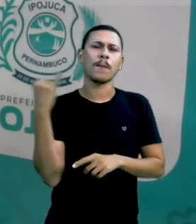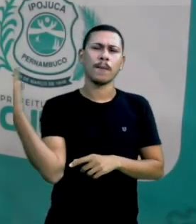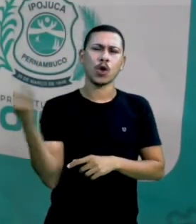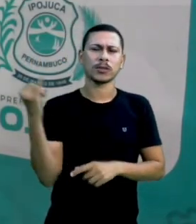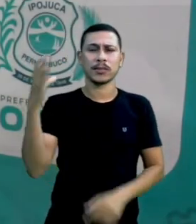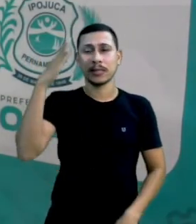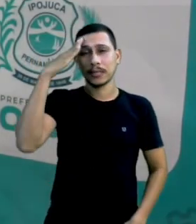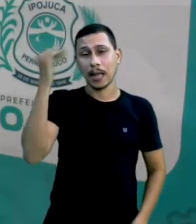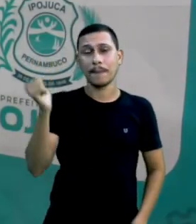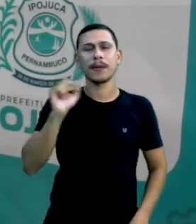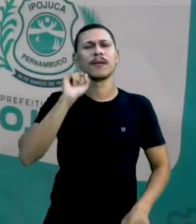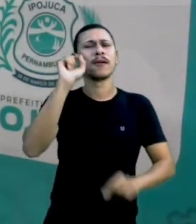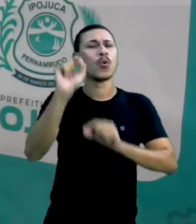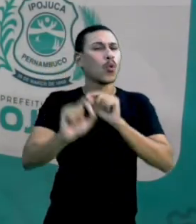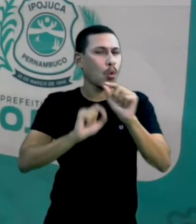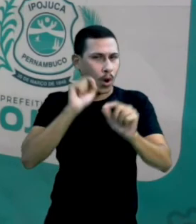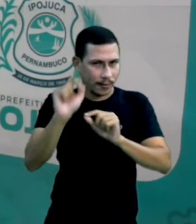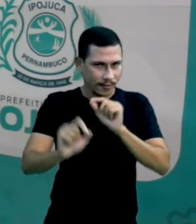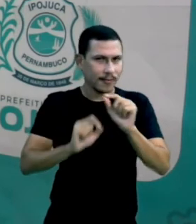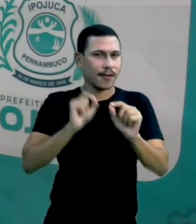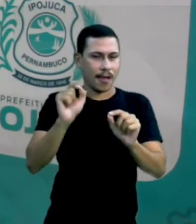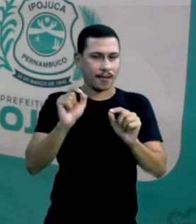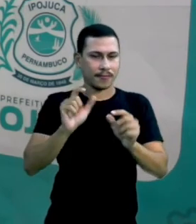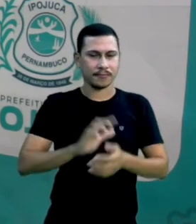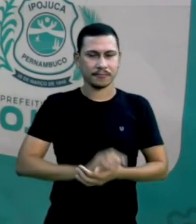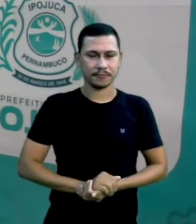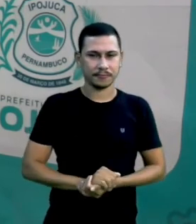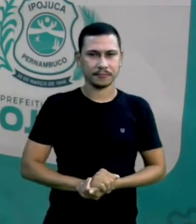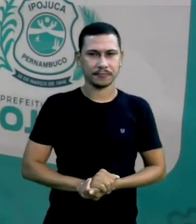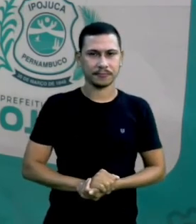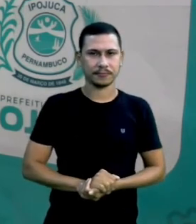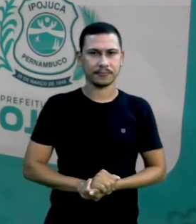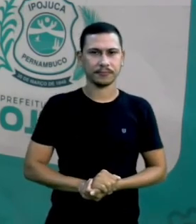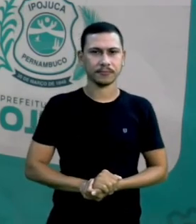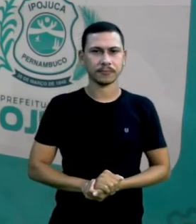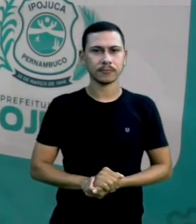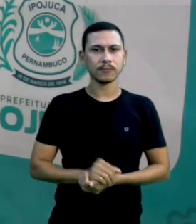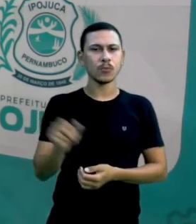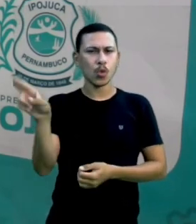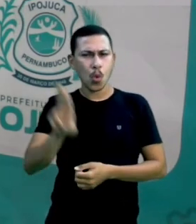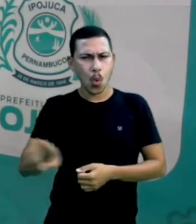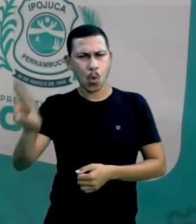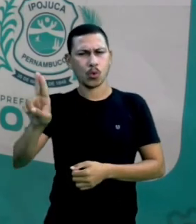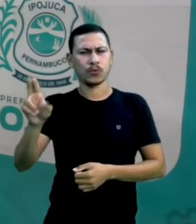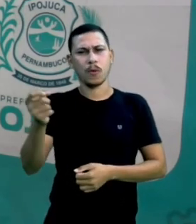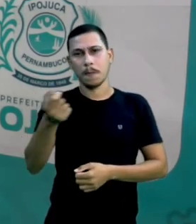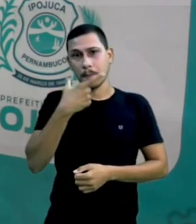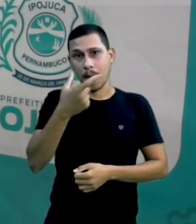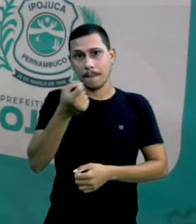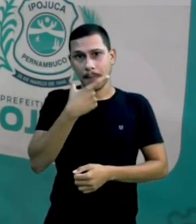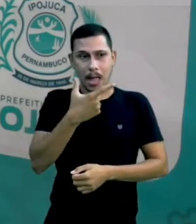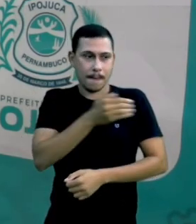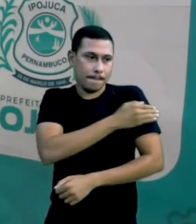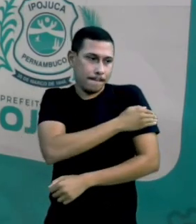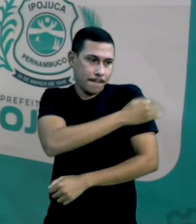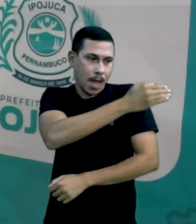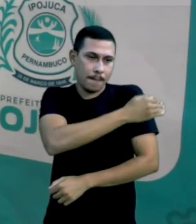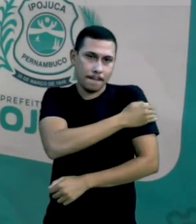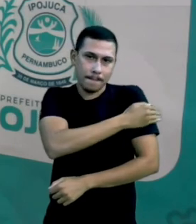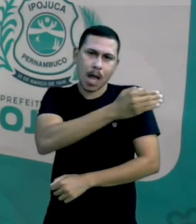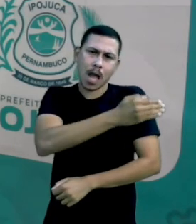a gente salientar, para que possamos finalizar, que o uso do esteroide vai trazer